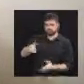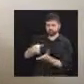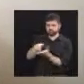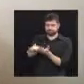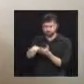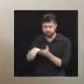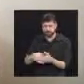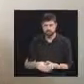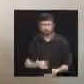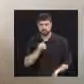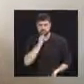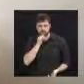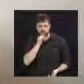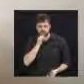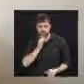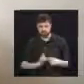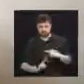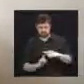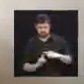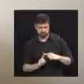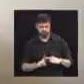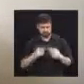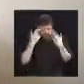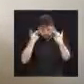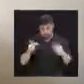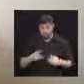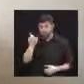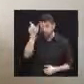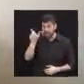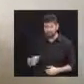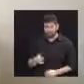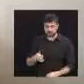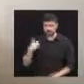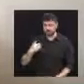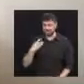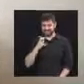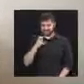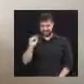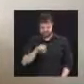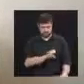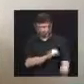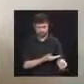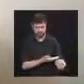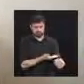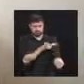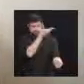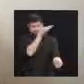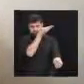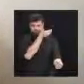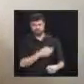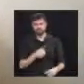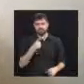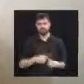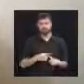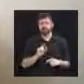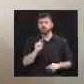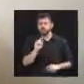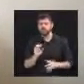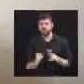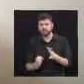Tá? Eu vou dar um exemplo típico. O indivíduo, quando chega aos 50 anos, ele tende a ficar hipertenso. Tá? Porque isso